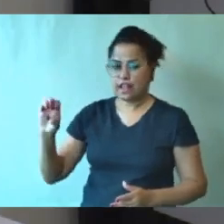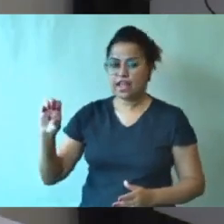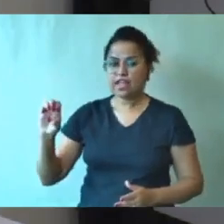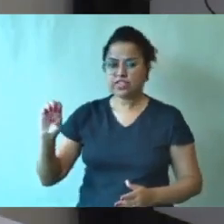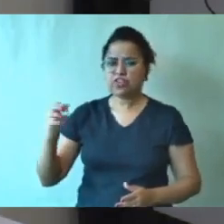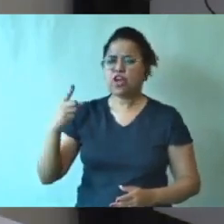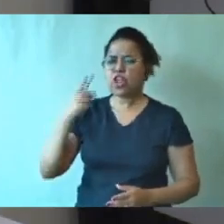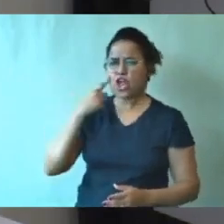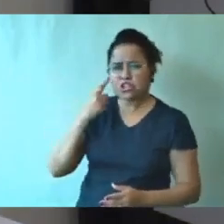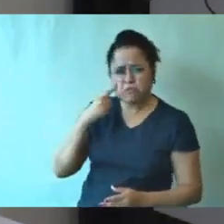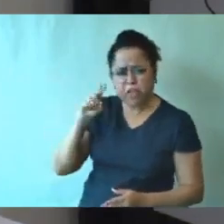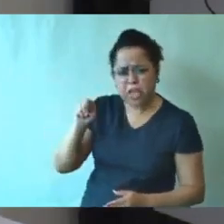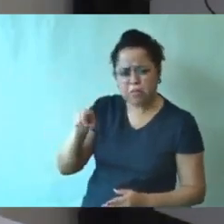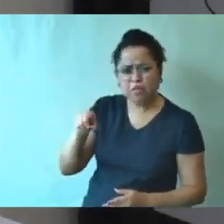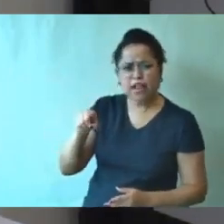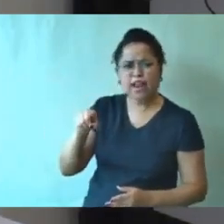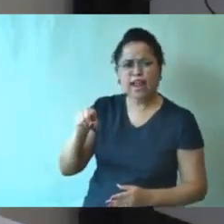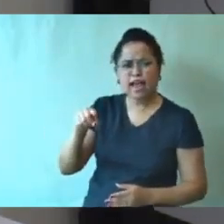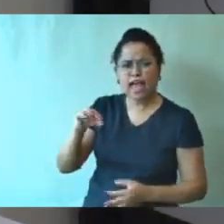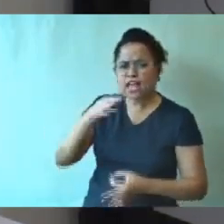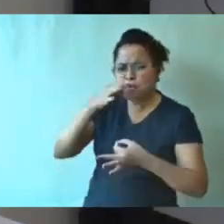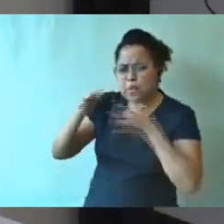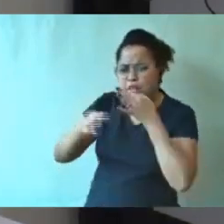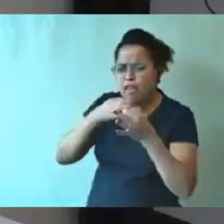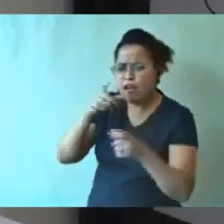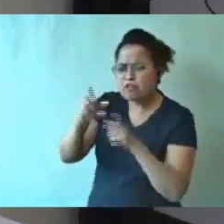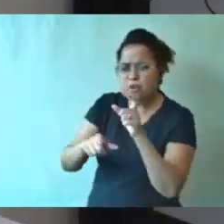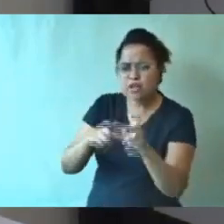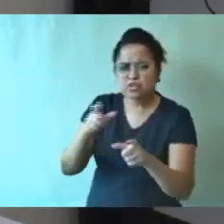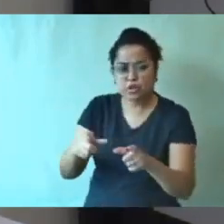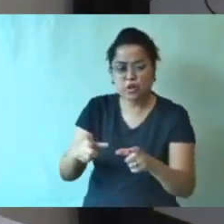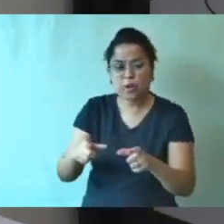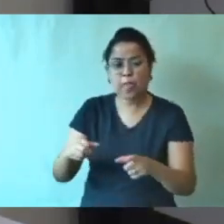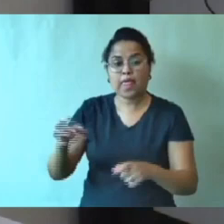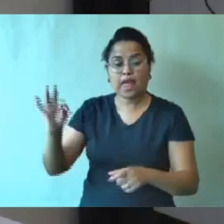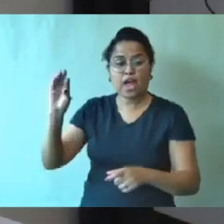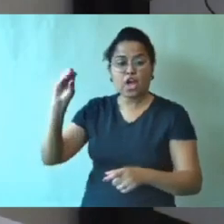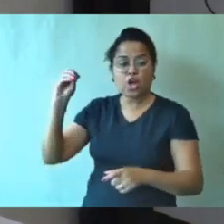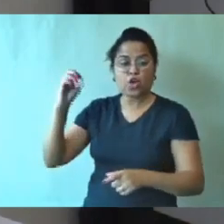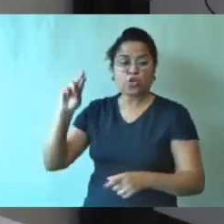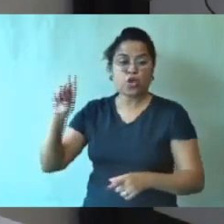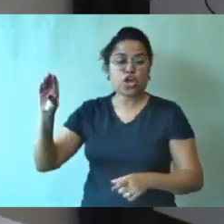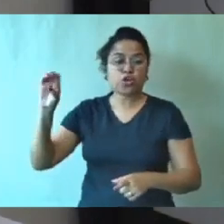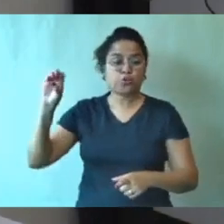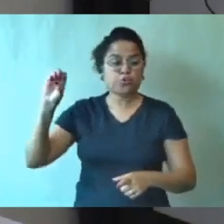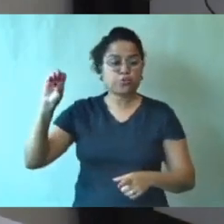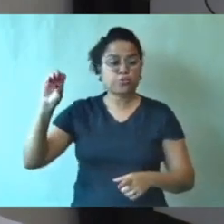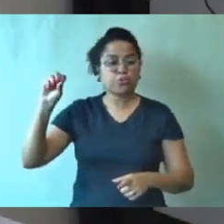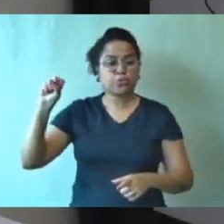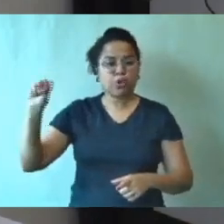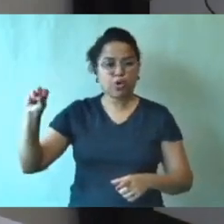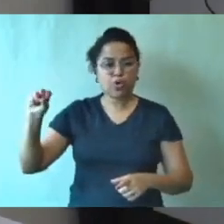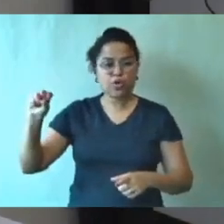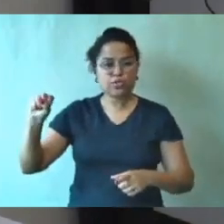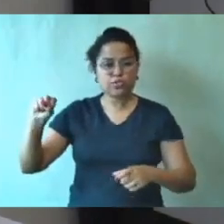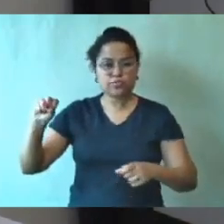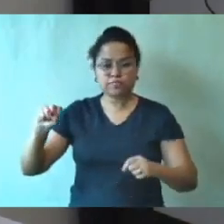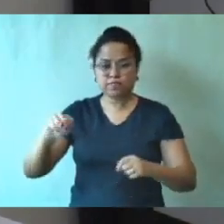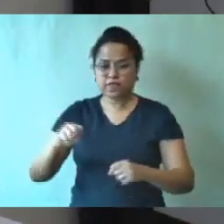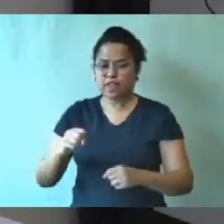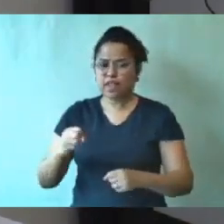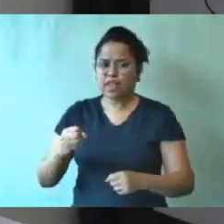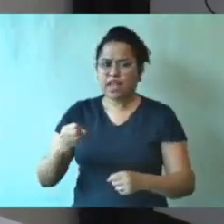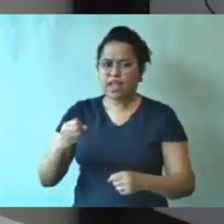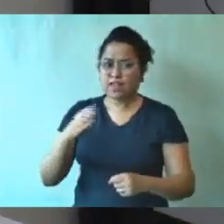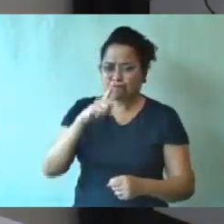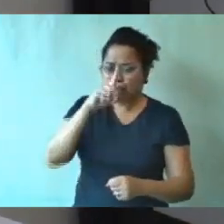ou seja, era uma bomba, a Torres era uma bomba. E quando a BH Leste SA, né, que para